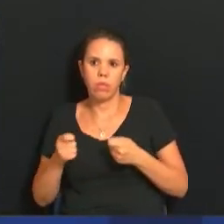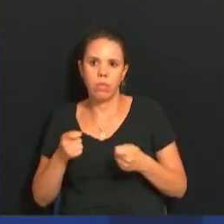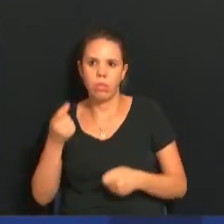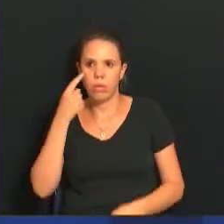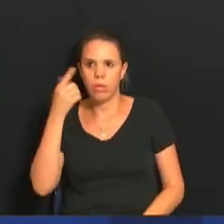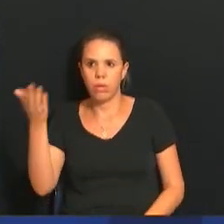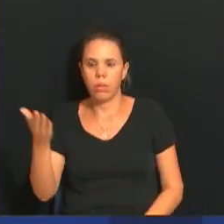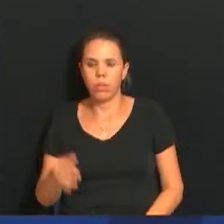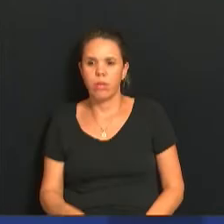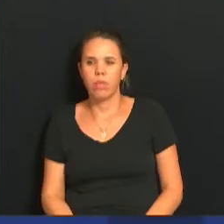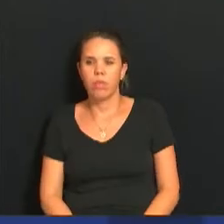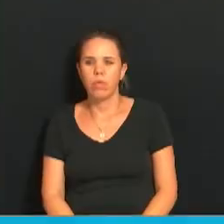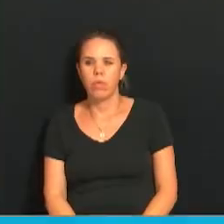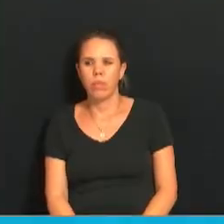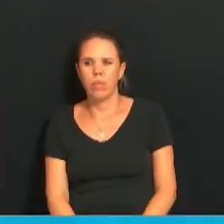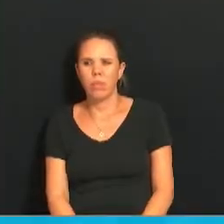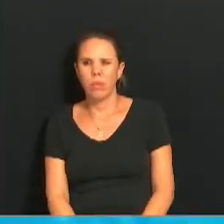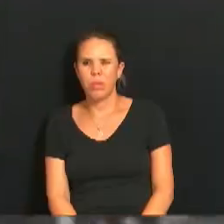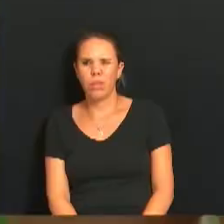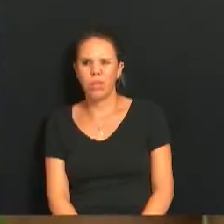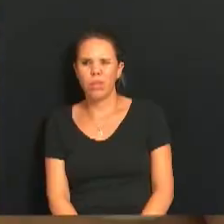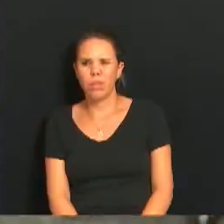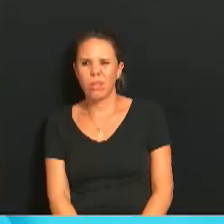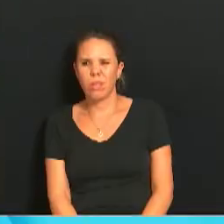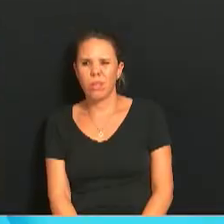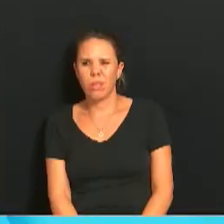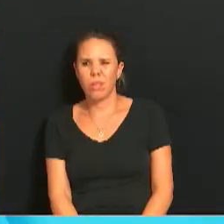você confere agora.